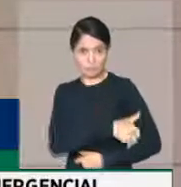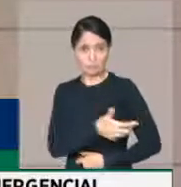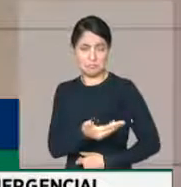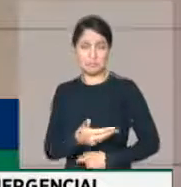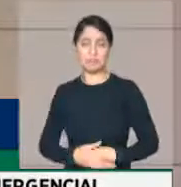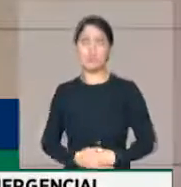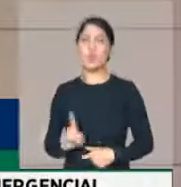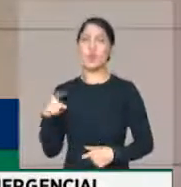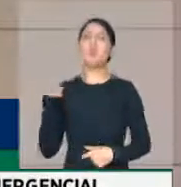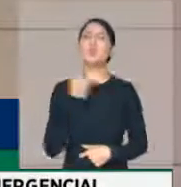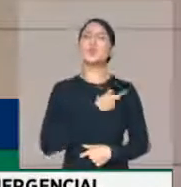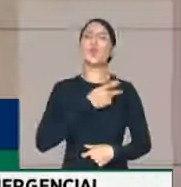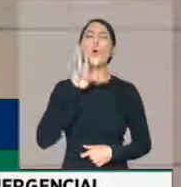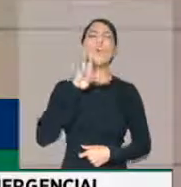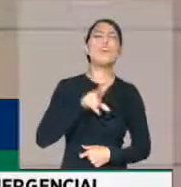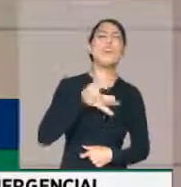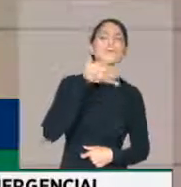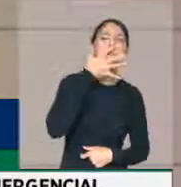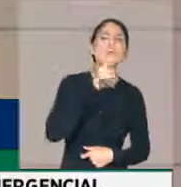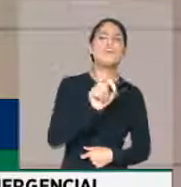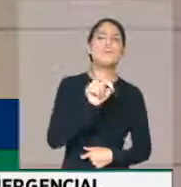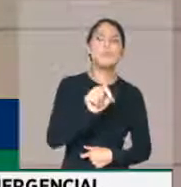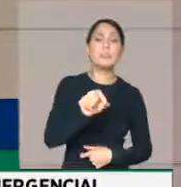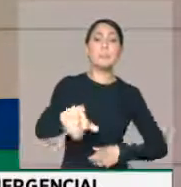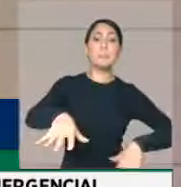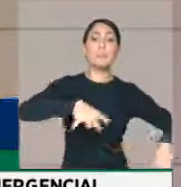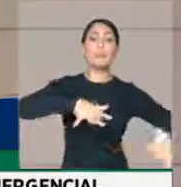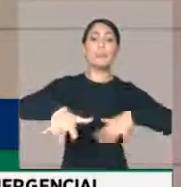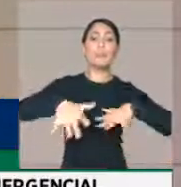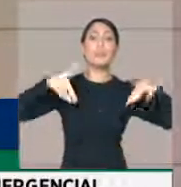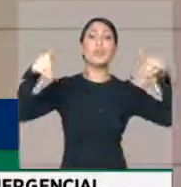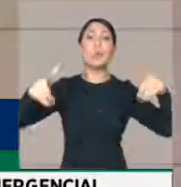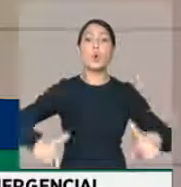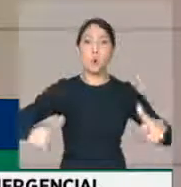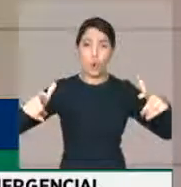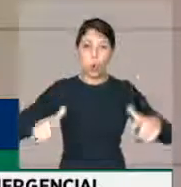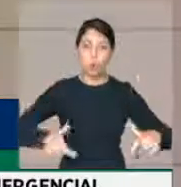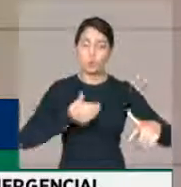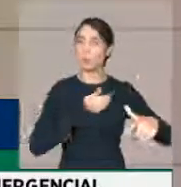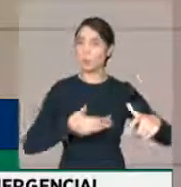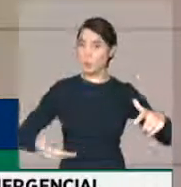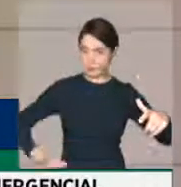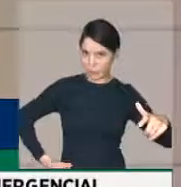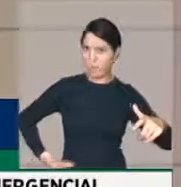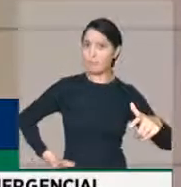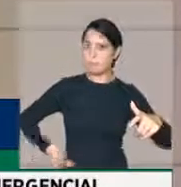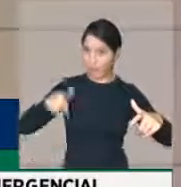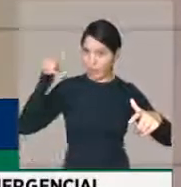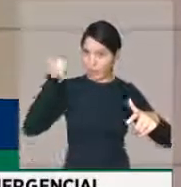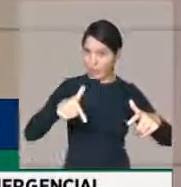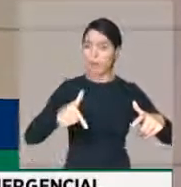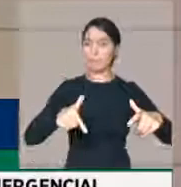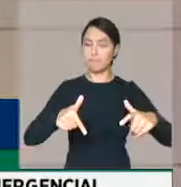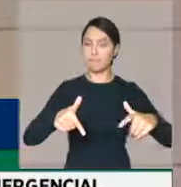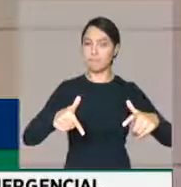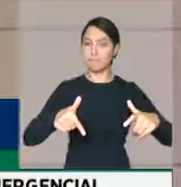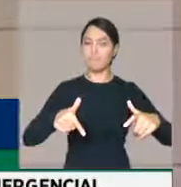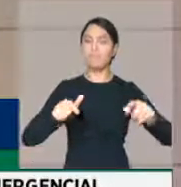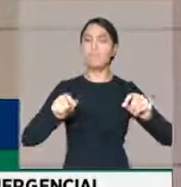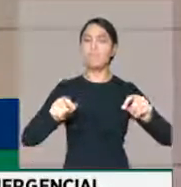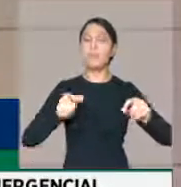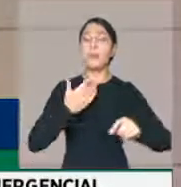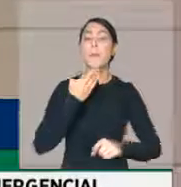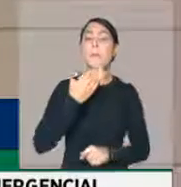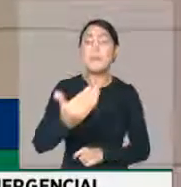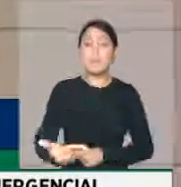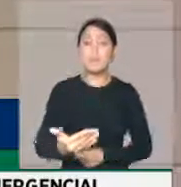manifestação na porta do Palácio do Governo do Estado, dizendo, lembrando, clamando que vidas